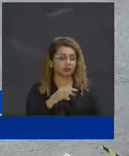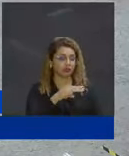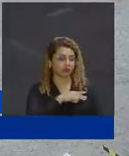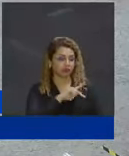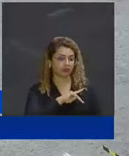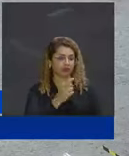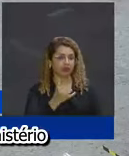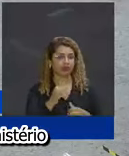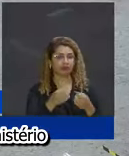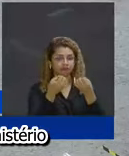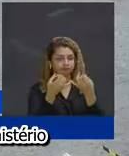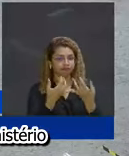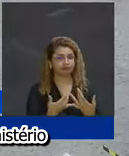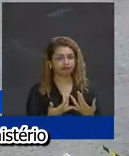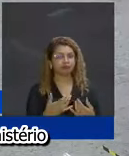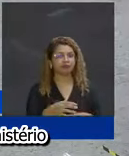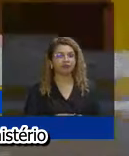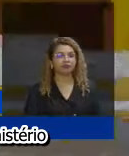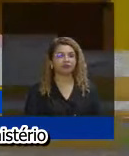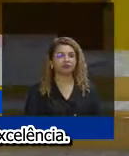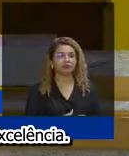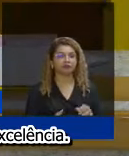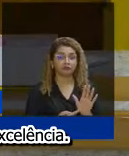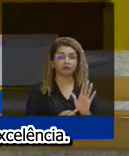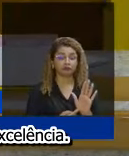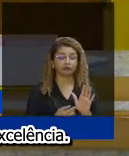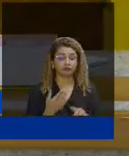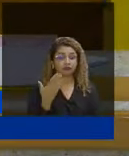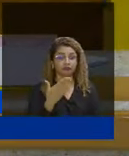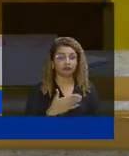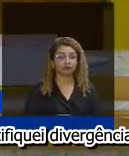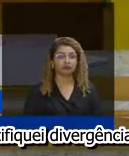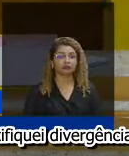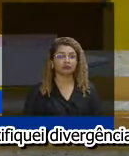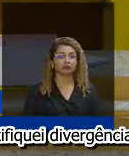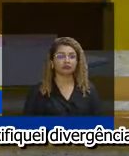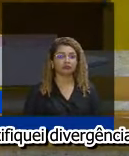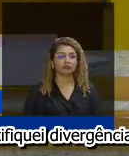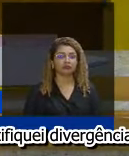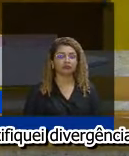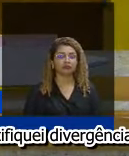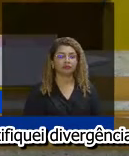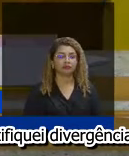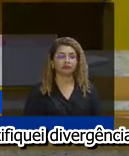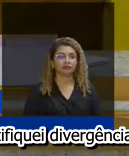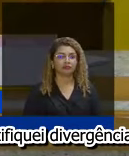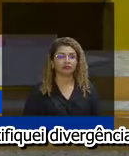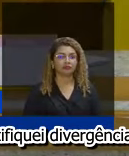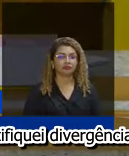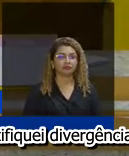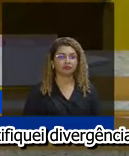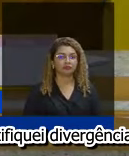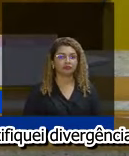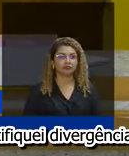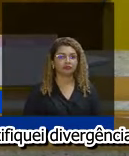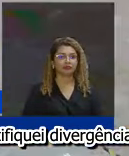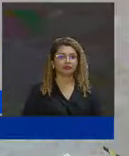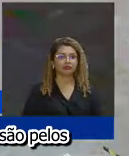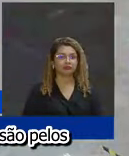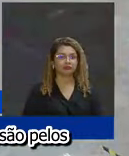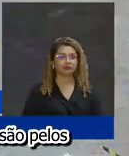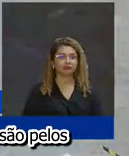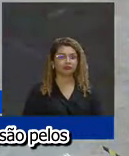parecer. Senhor relator. Excelência. Presentes os pressupostos legais, conheço do recurso. Não identifiquei